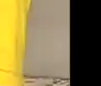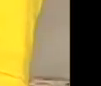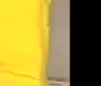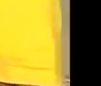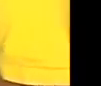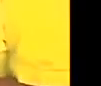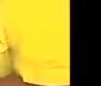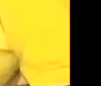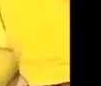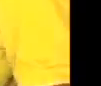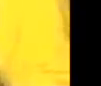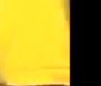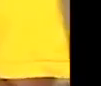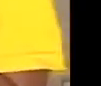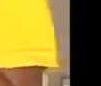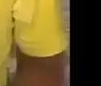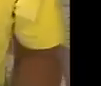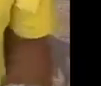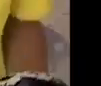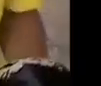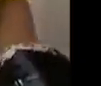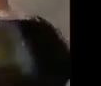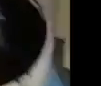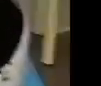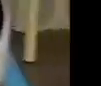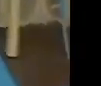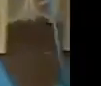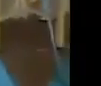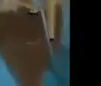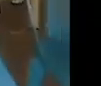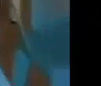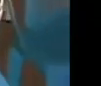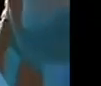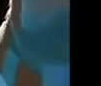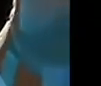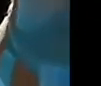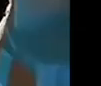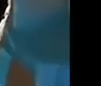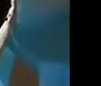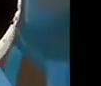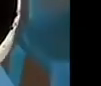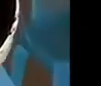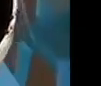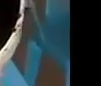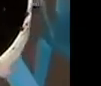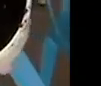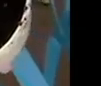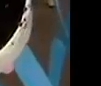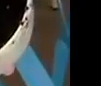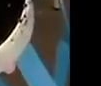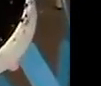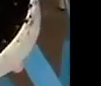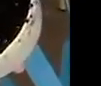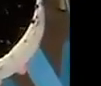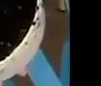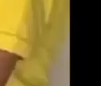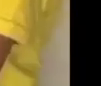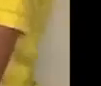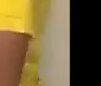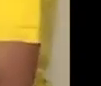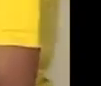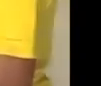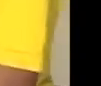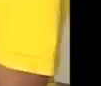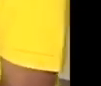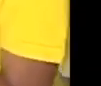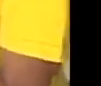e foi eu que pedi. Tem esse. Aqui é a tinta gráfica. A gente pega com essa colherzinha aqui especial.